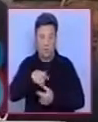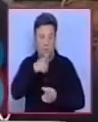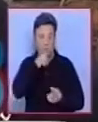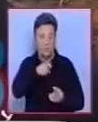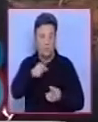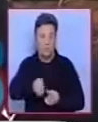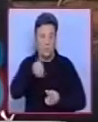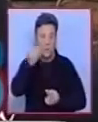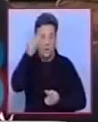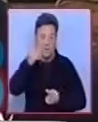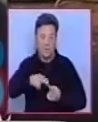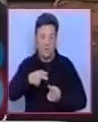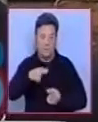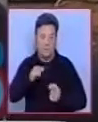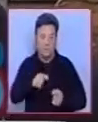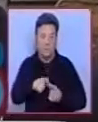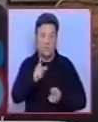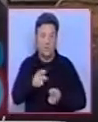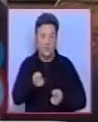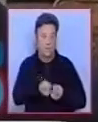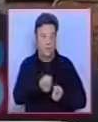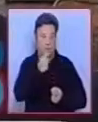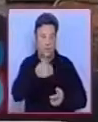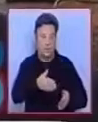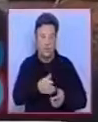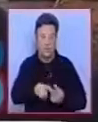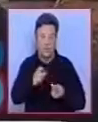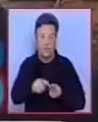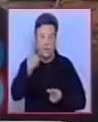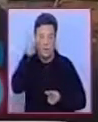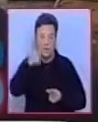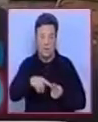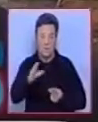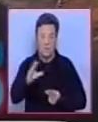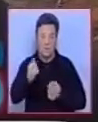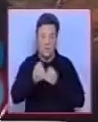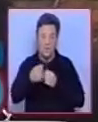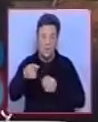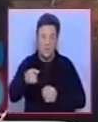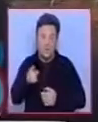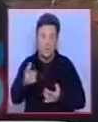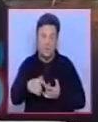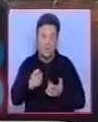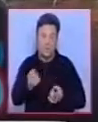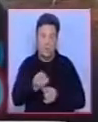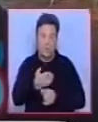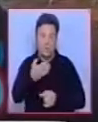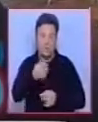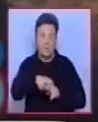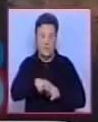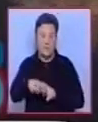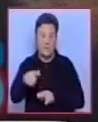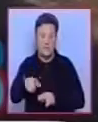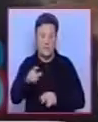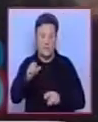as melhores aldeias de Portugal, sejam elas as ribeirinhas, sejam elas as aldeias mais recônditas, enfim, as 7 categorias que vão estar